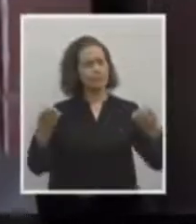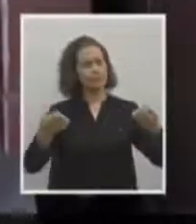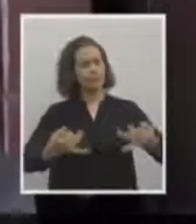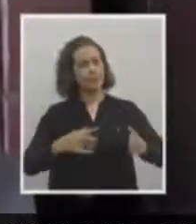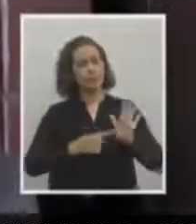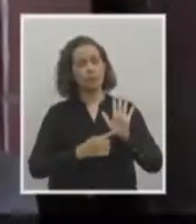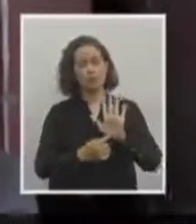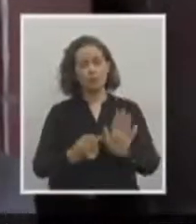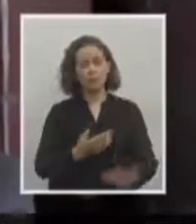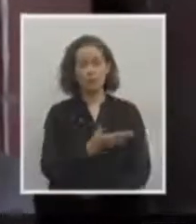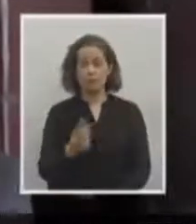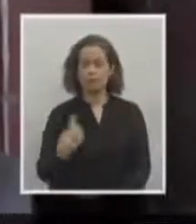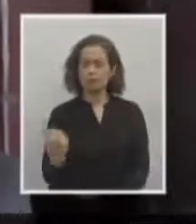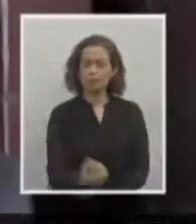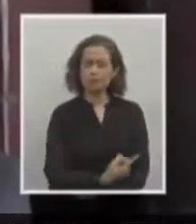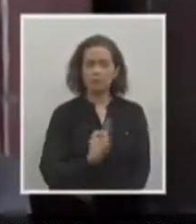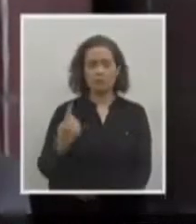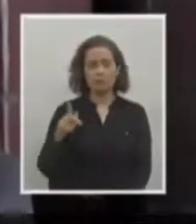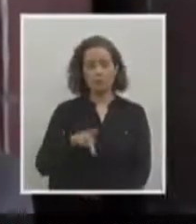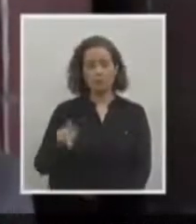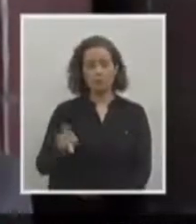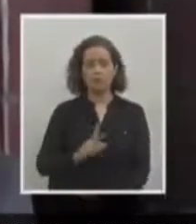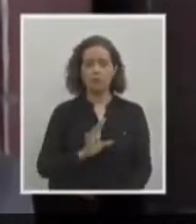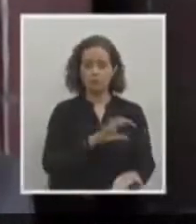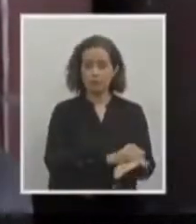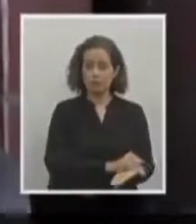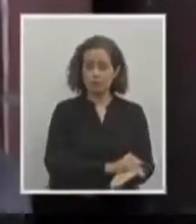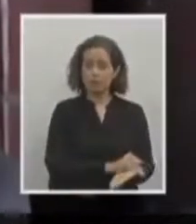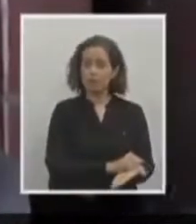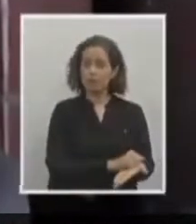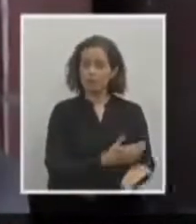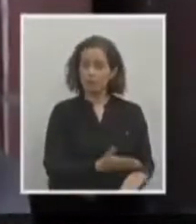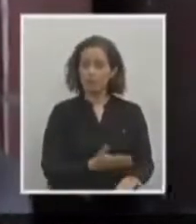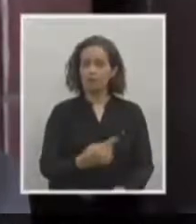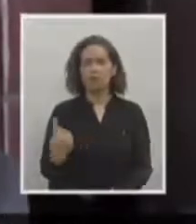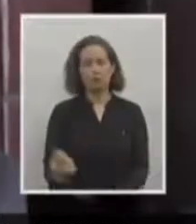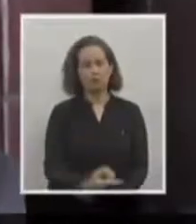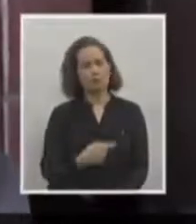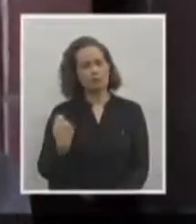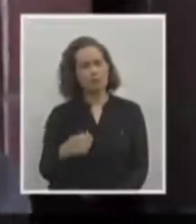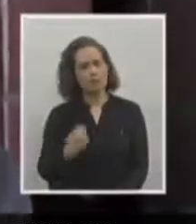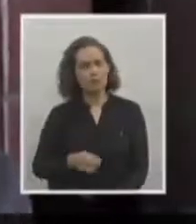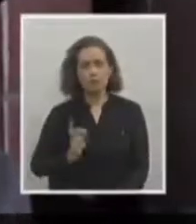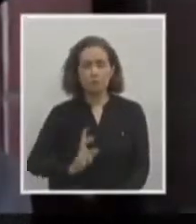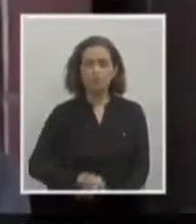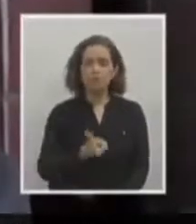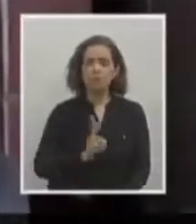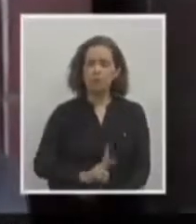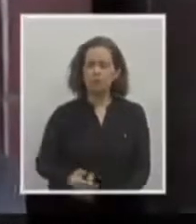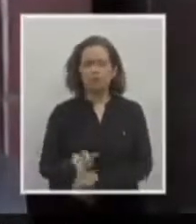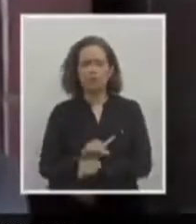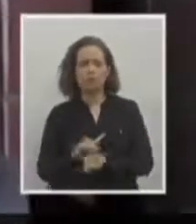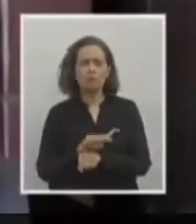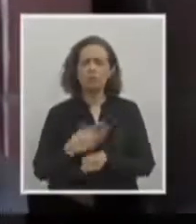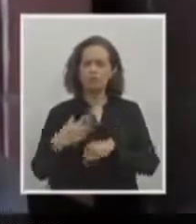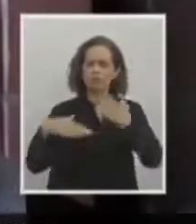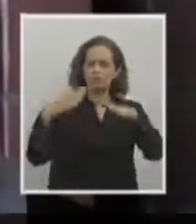vocês que nós, professores efetivos, a gente está em constante busca por aprimoramento. Eu sou